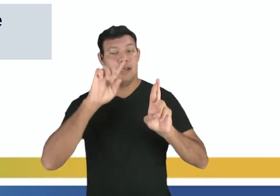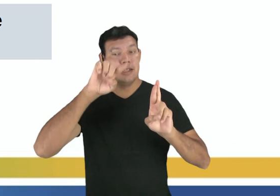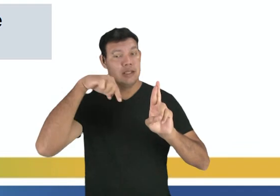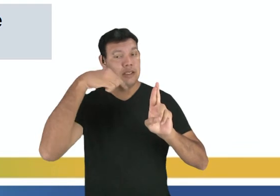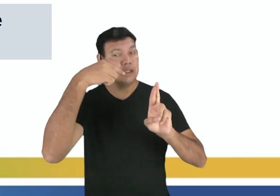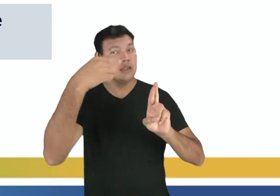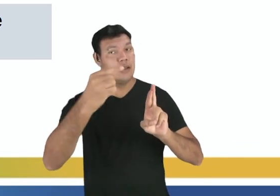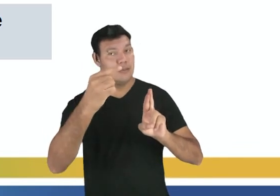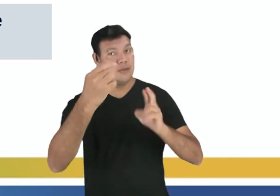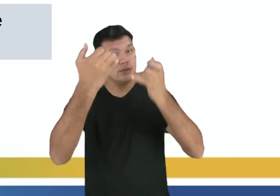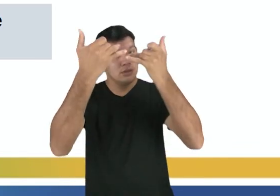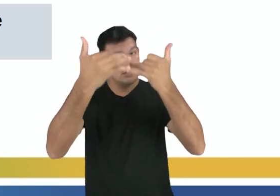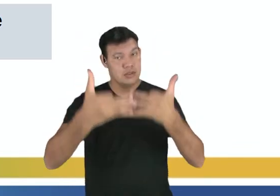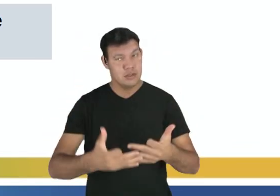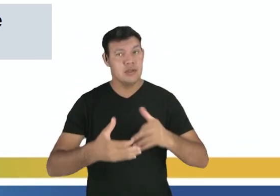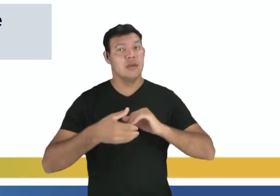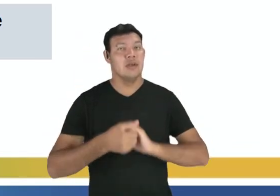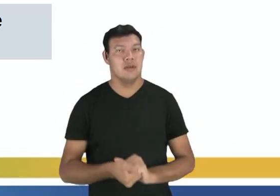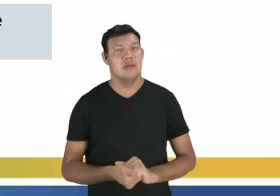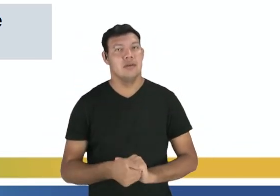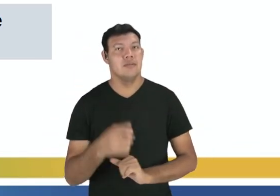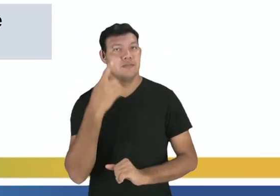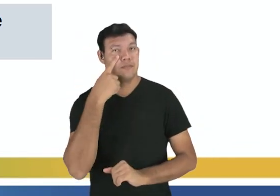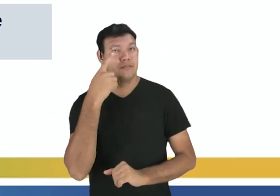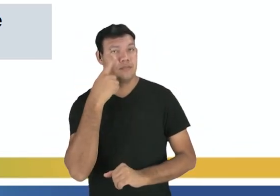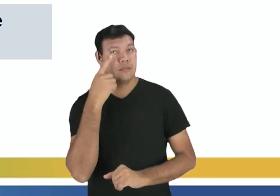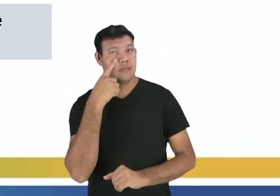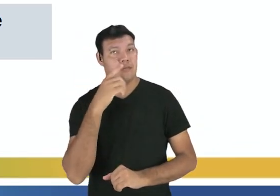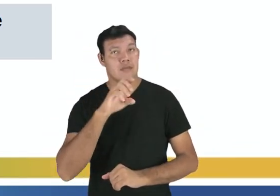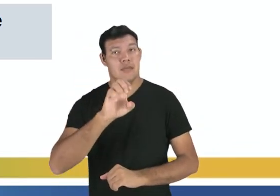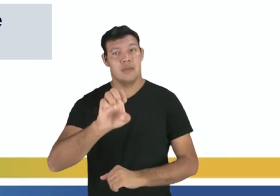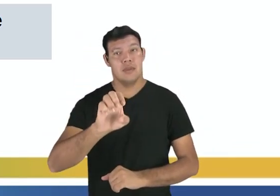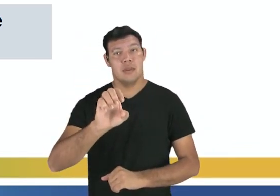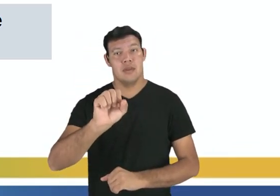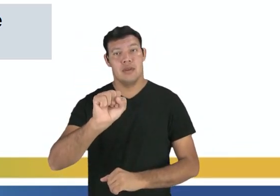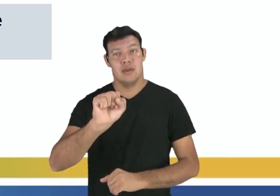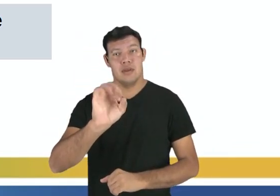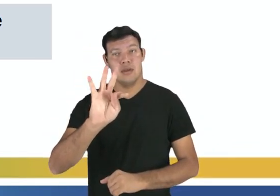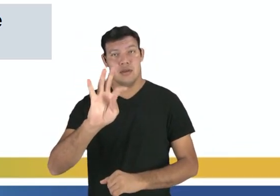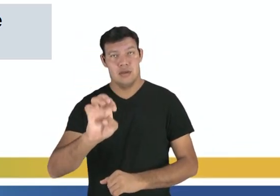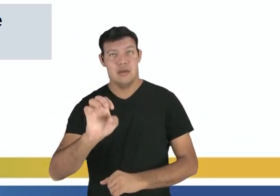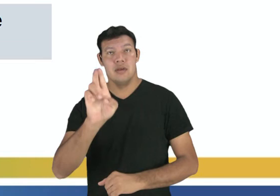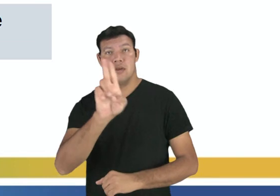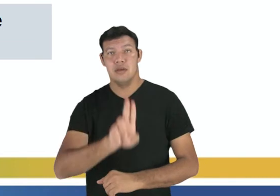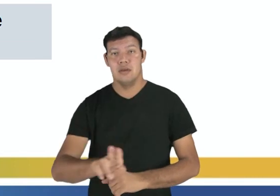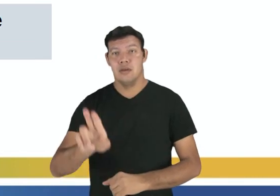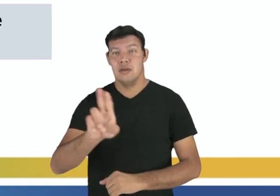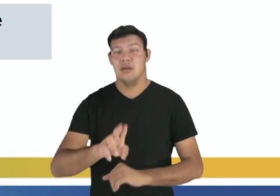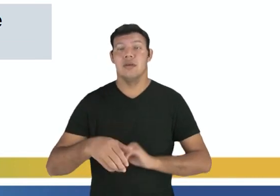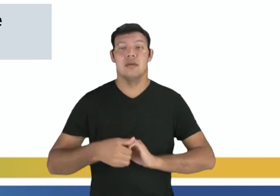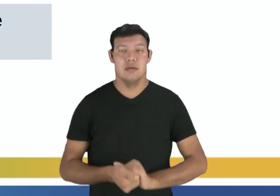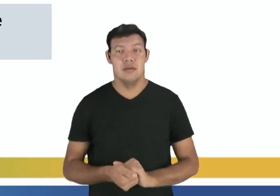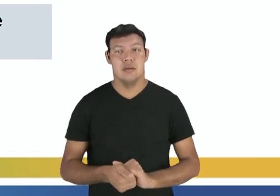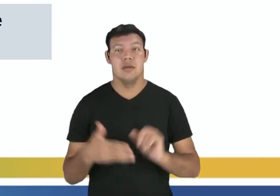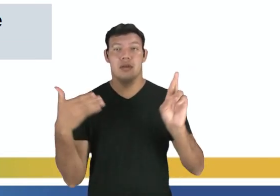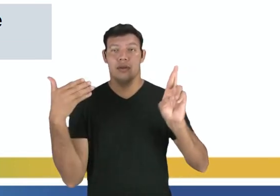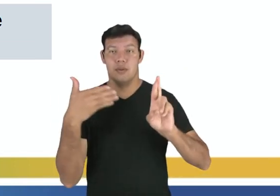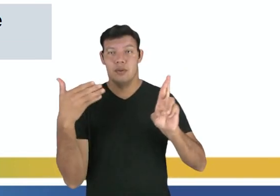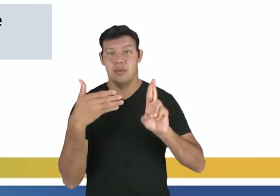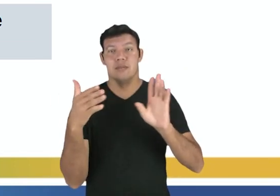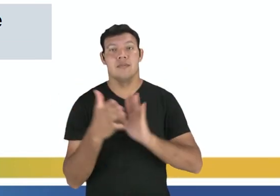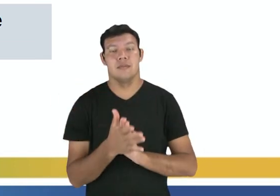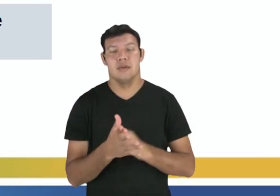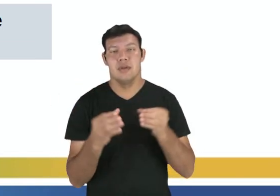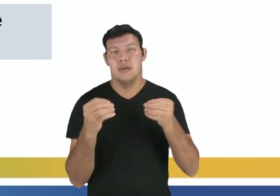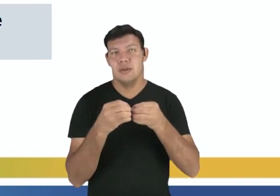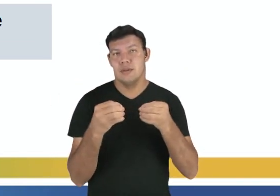vai ser dito. Agora, gente, olhem o este. O este também é usado para se referir a algo